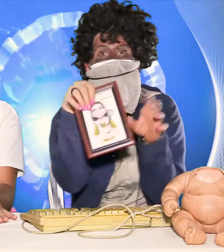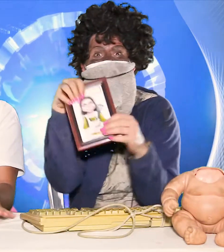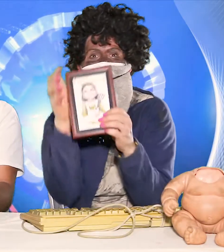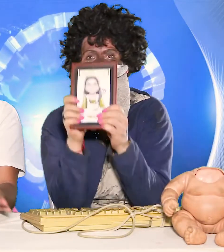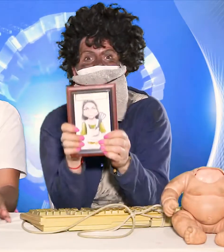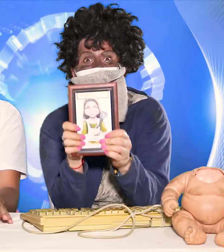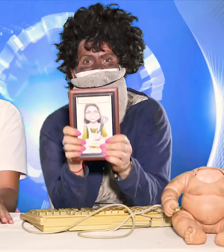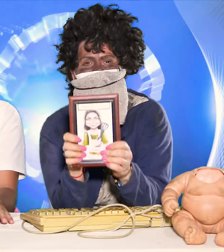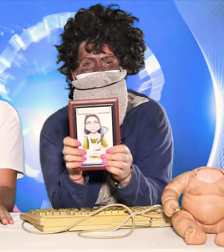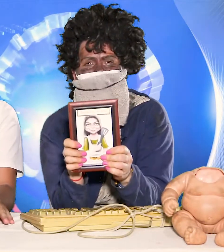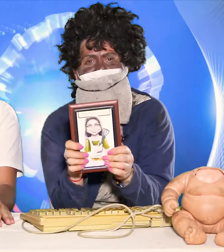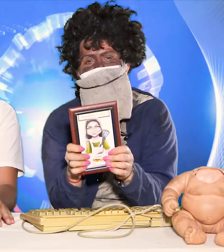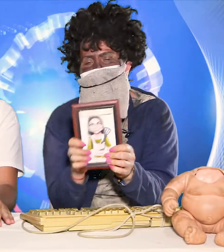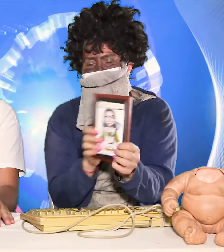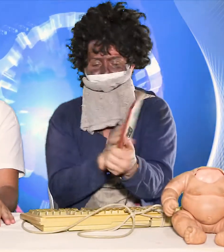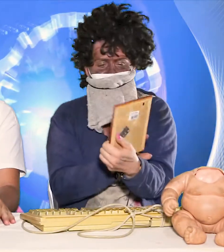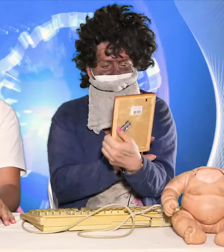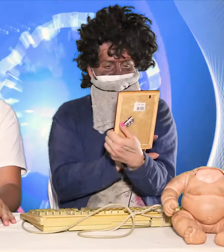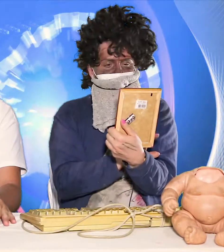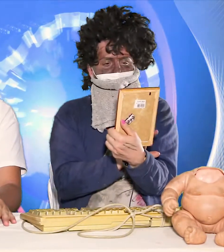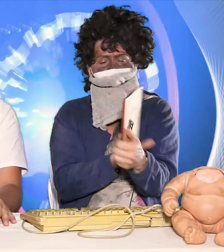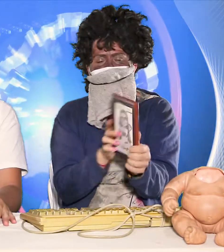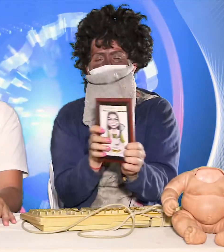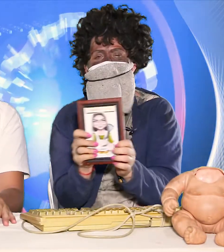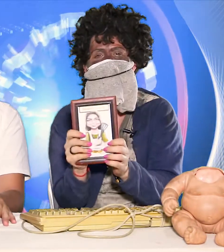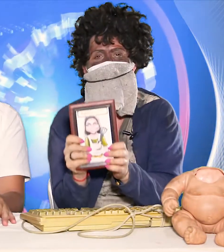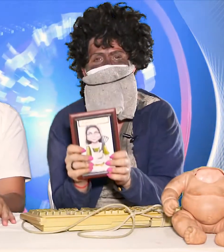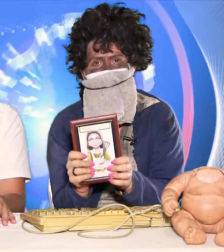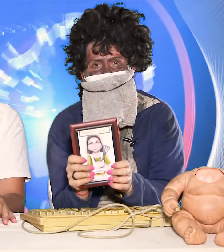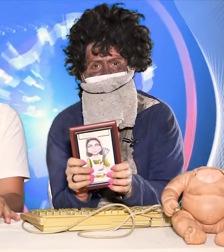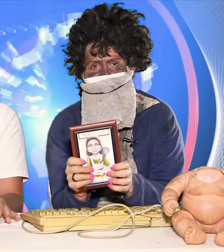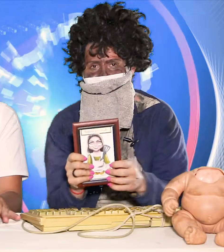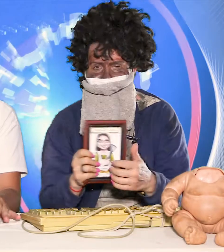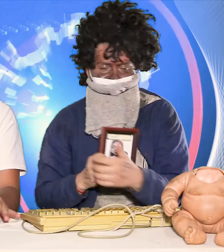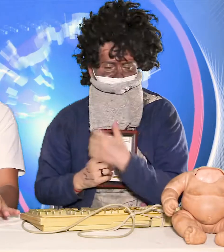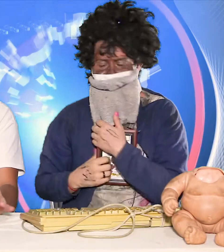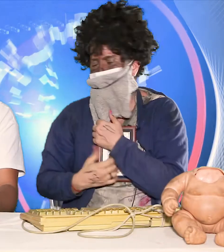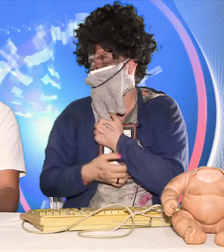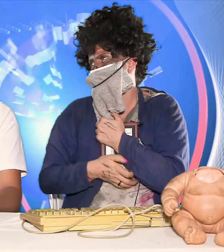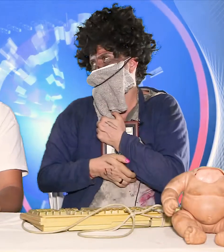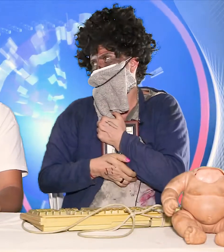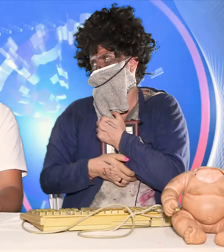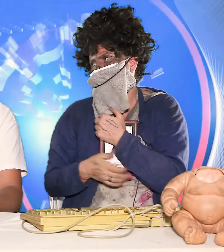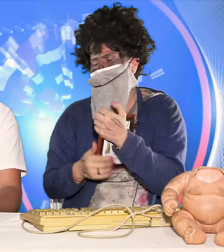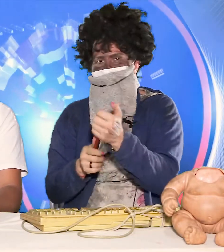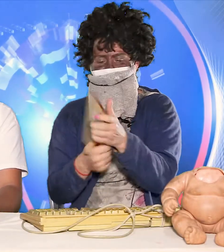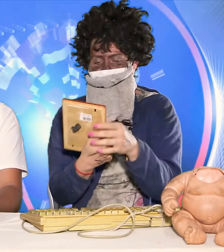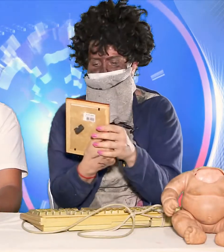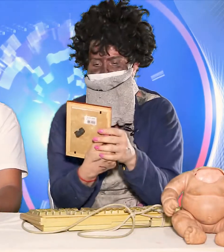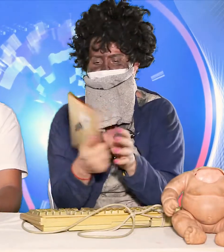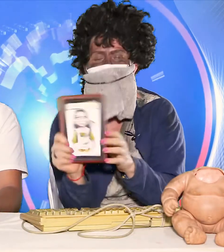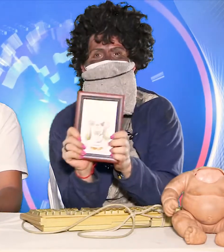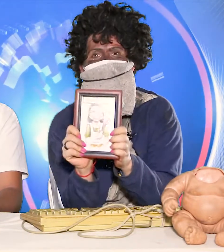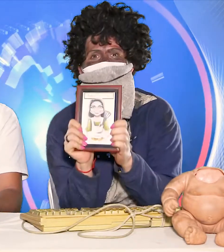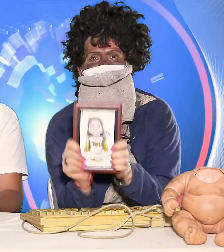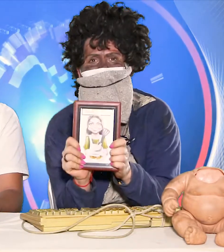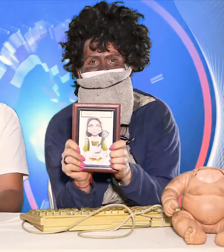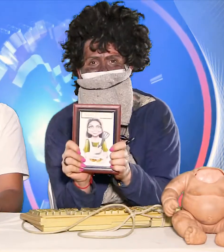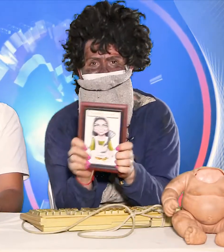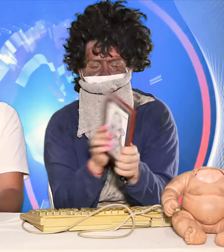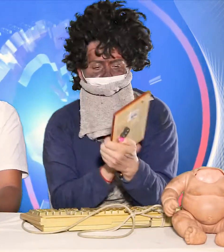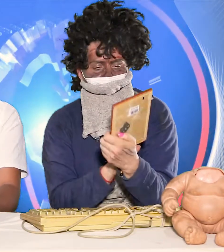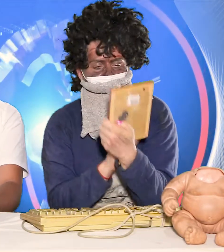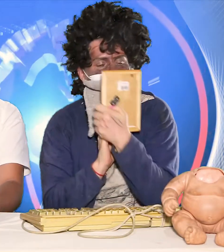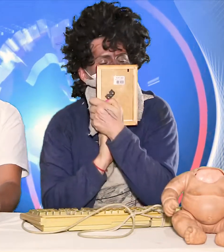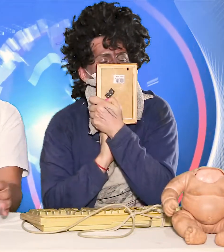Eu quero falar que esse lugar é lugar melhor pra pedir comida. Eu gostei demais. Tapioca do